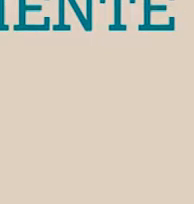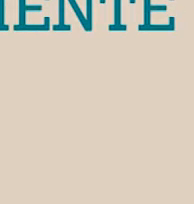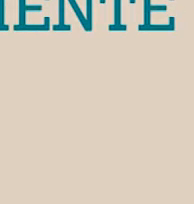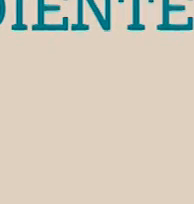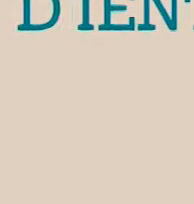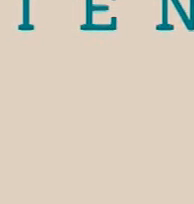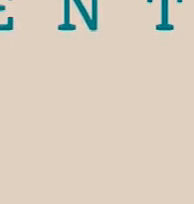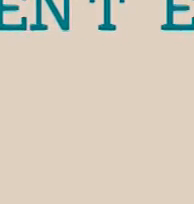Obrigado.